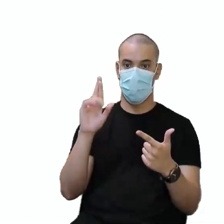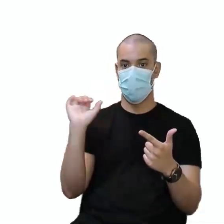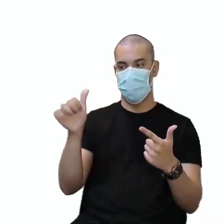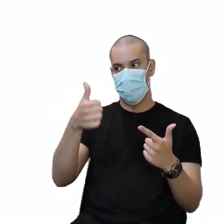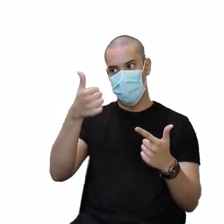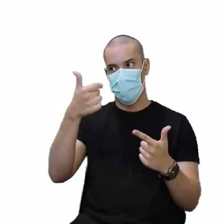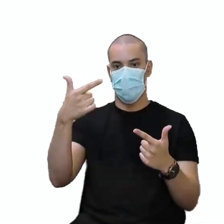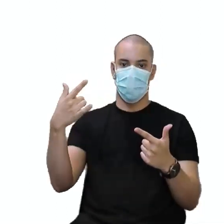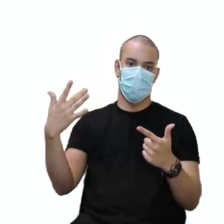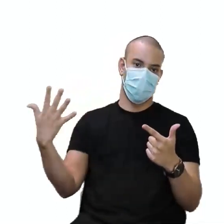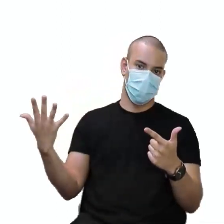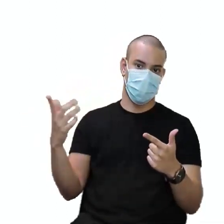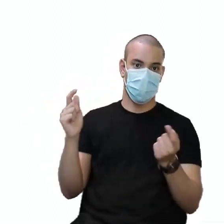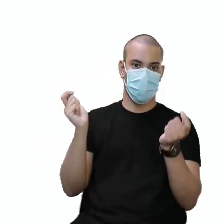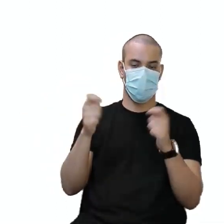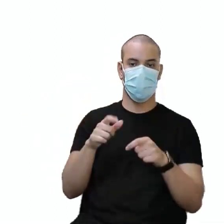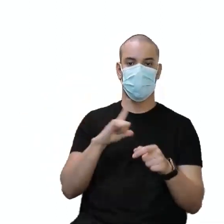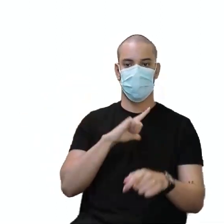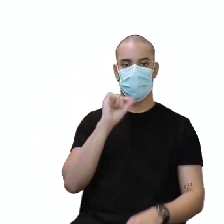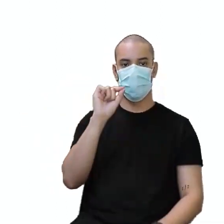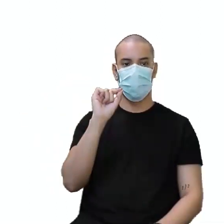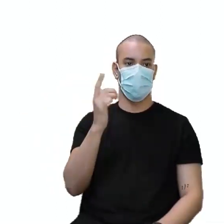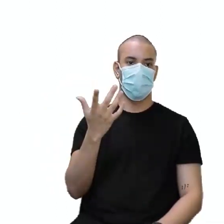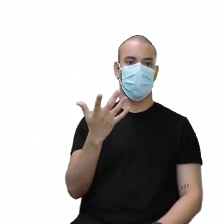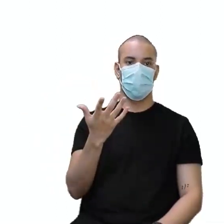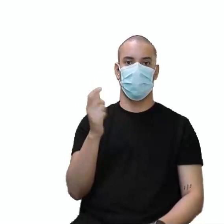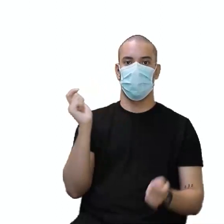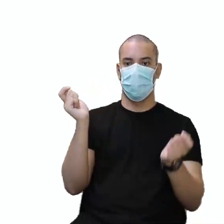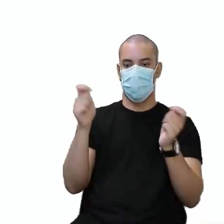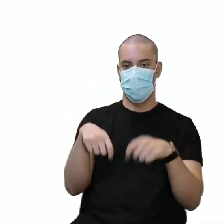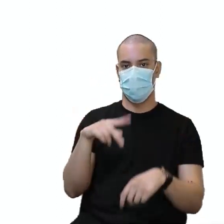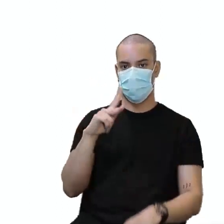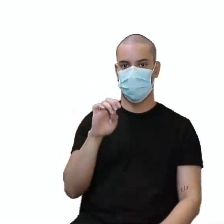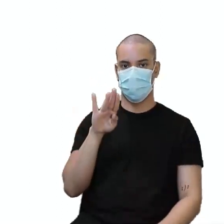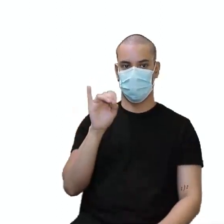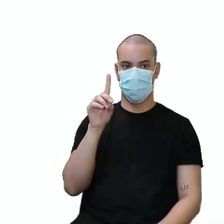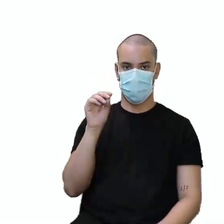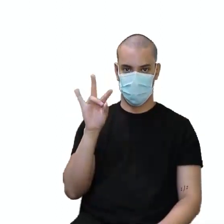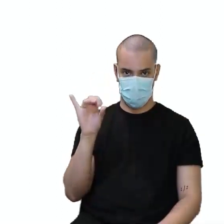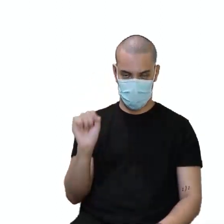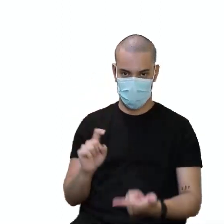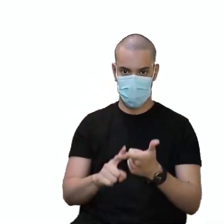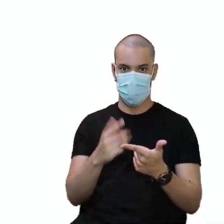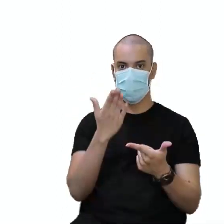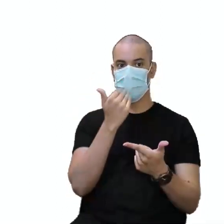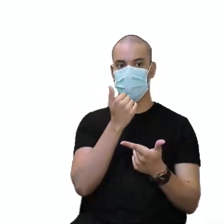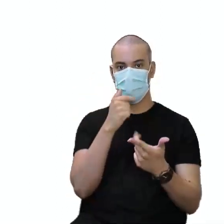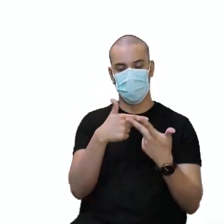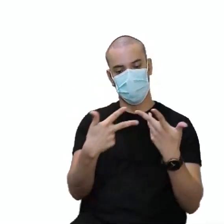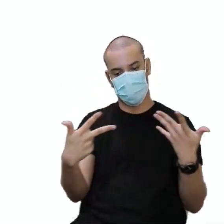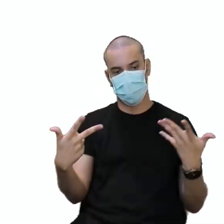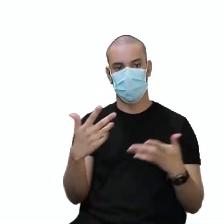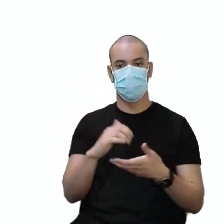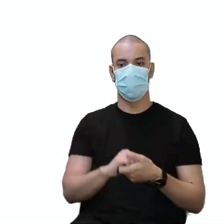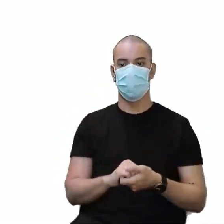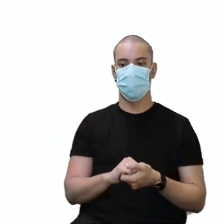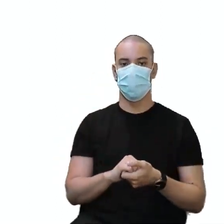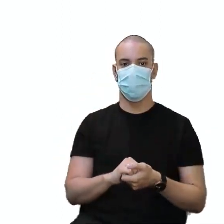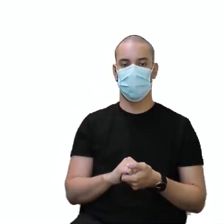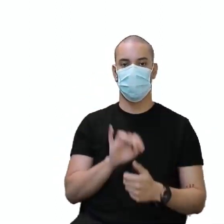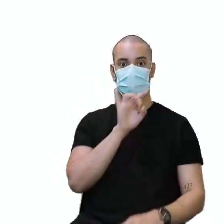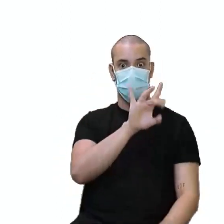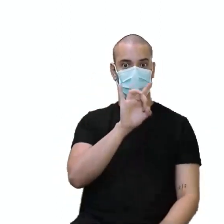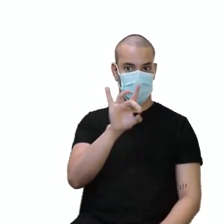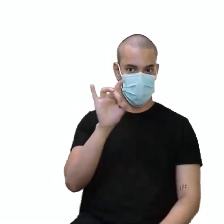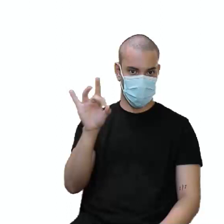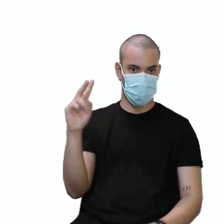terceira ordem, que podem ser o que, prof? Herbívoros, podem ser carnívoros e podem ser onívoros, tá bom? Cada